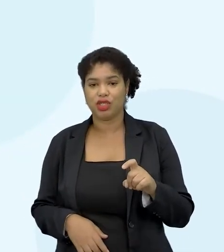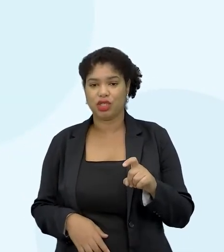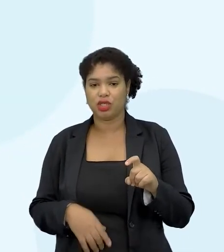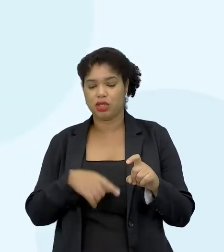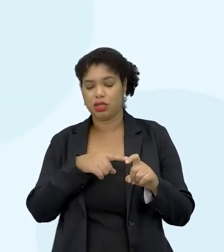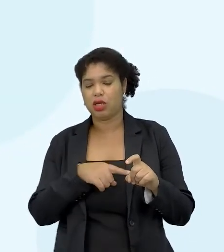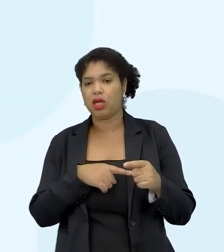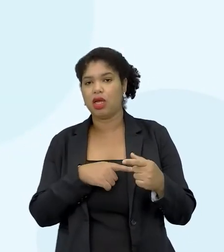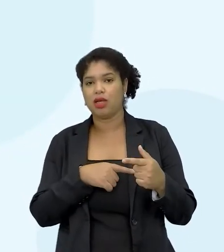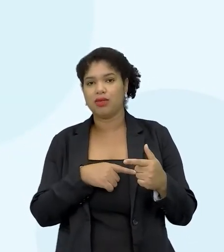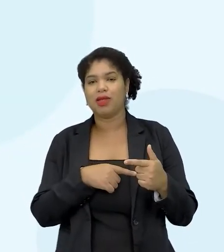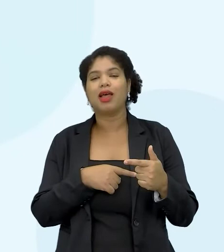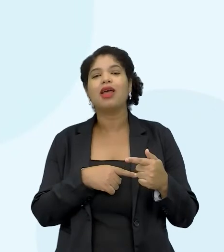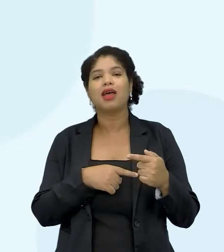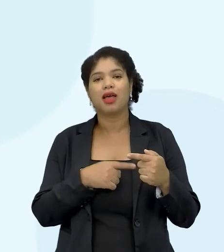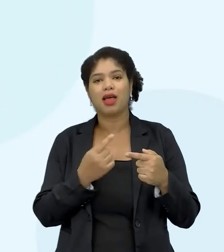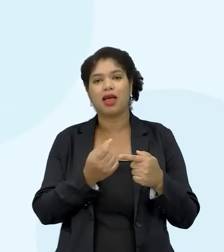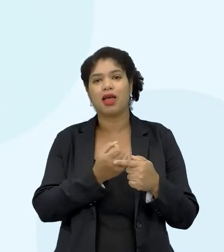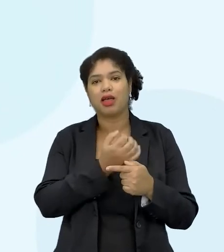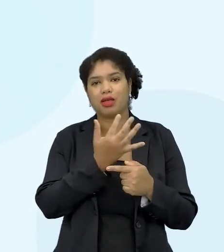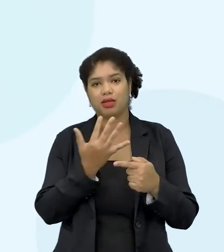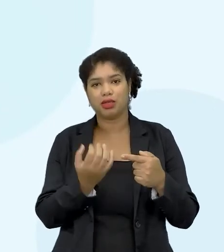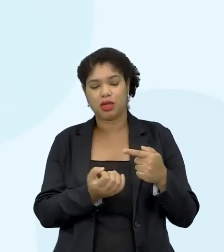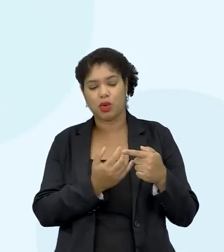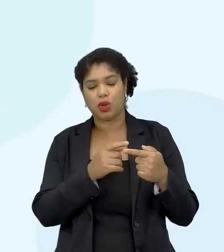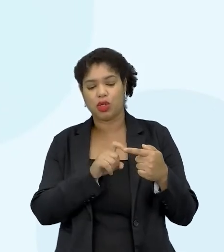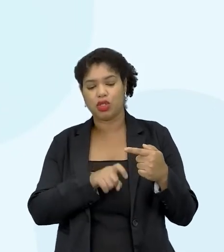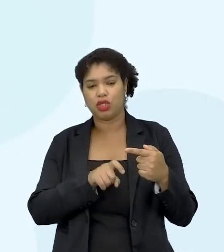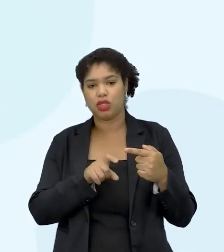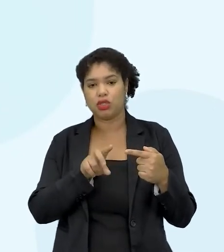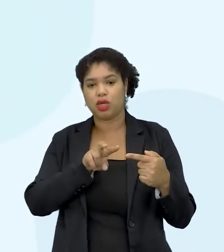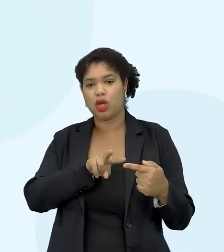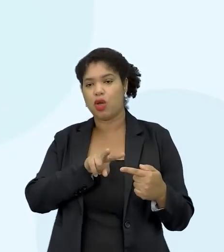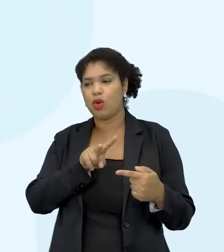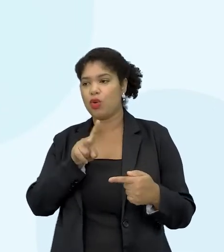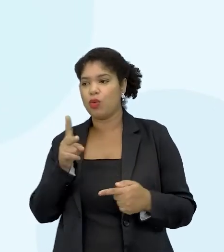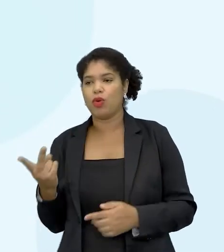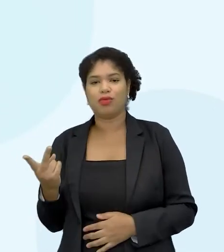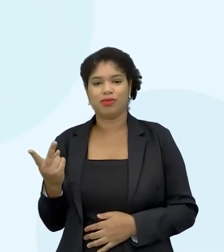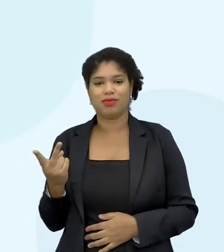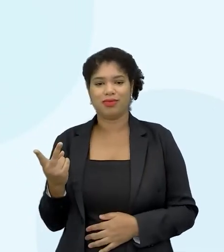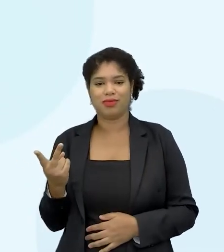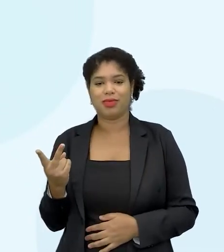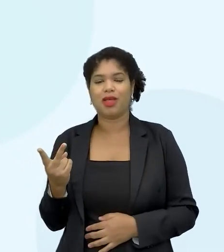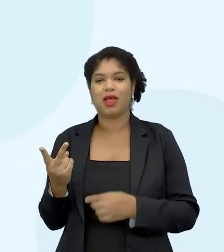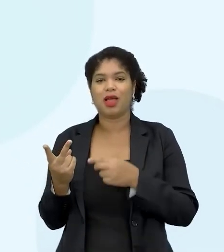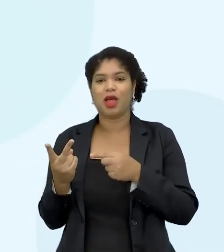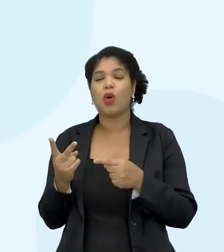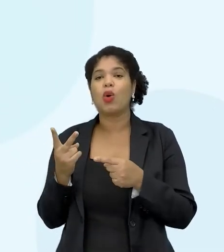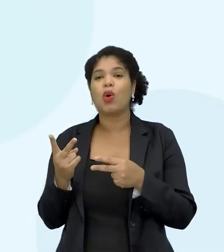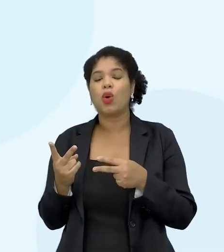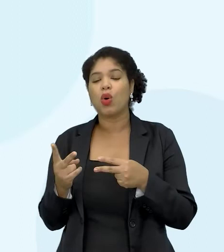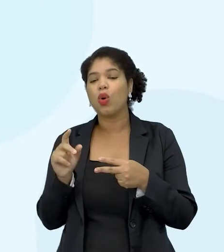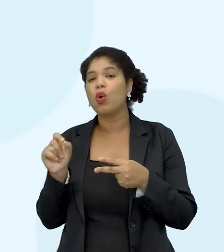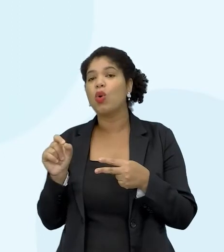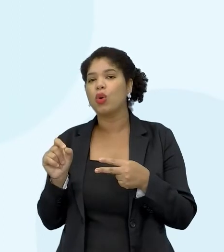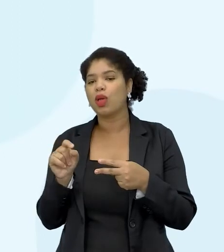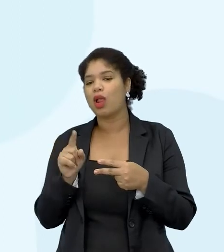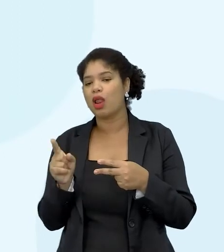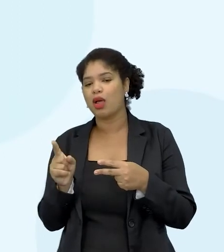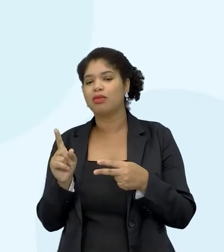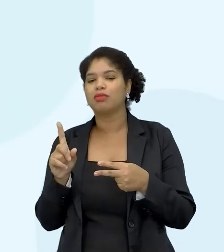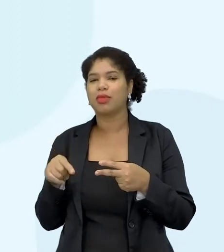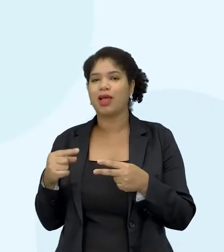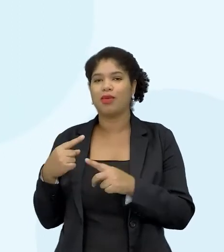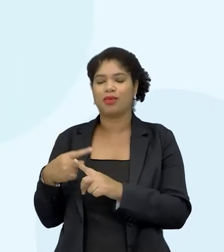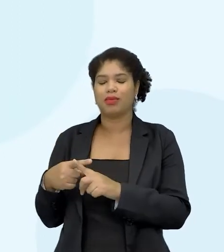lado multiplicando, chegando nessa expressão algébrica. Eu costumo colocar esse entre parênteses porque eu quero dizer que a